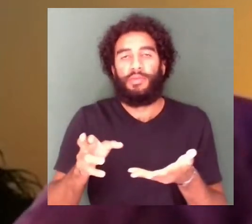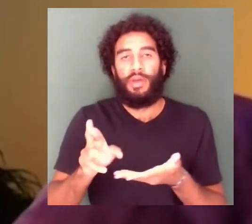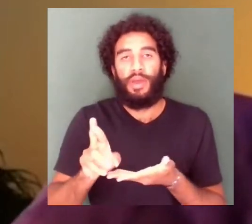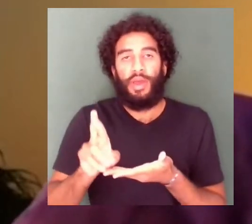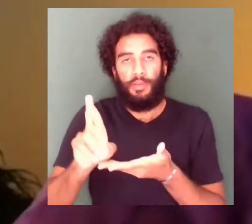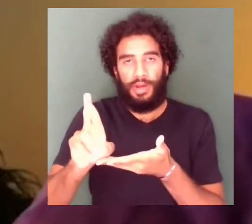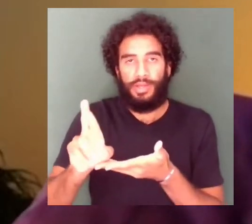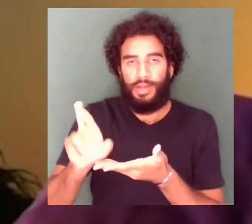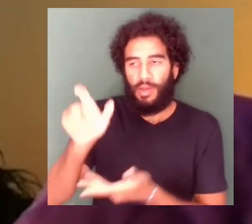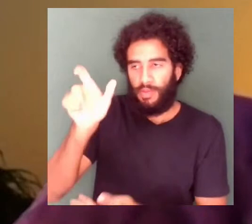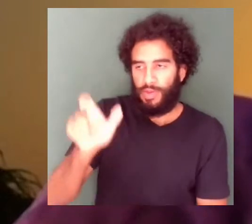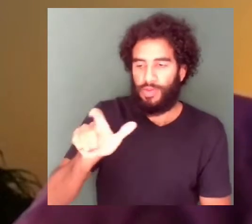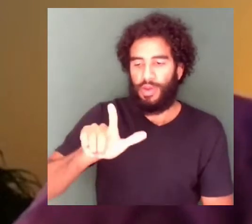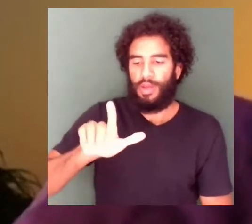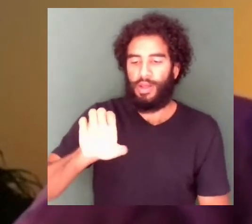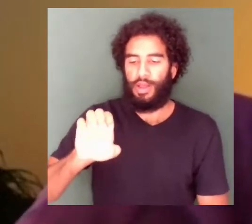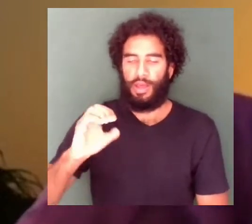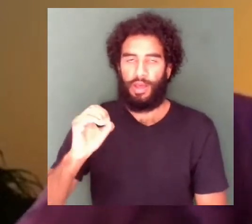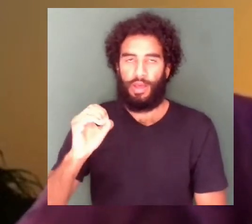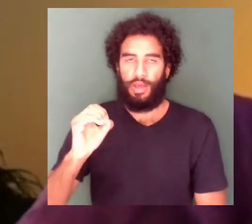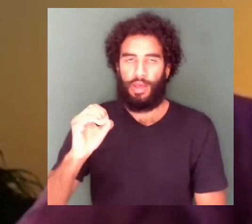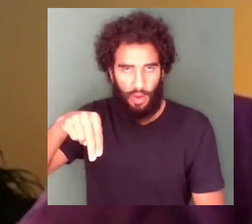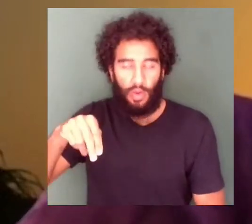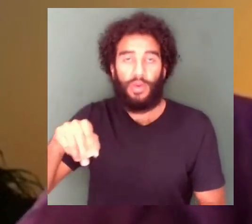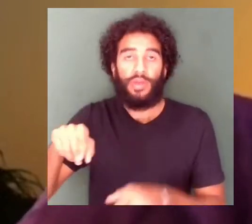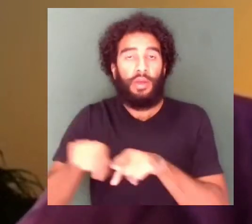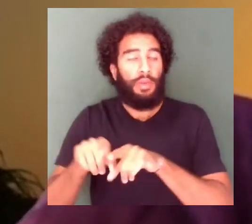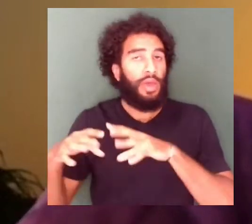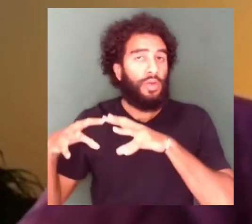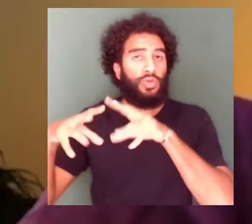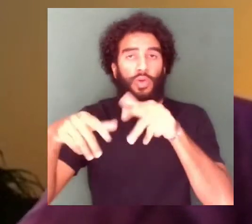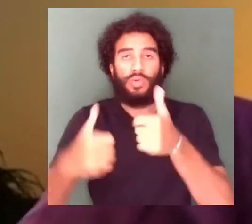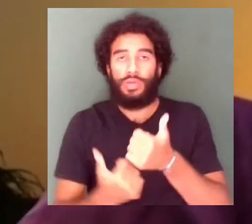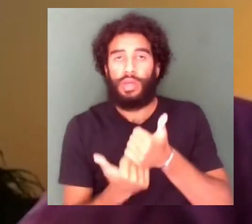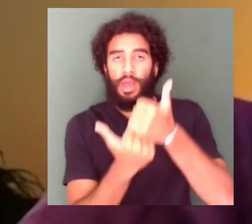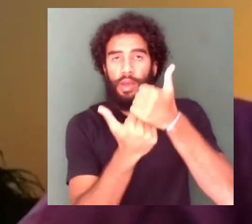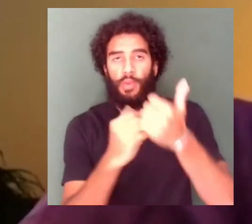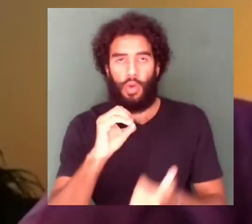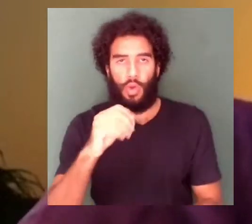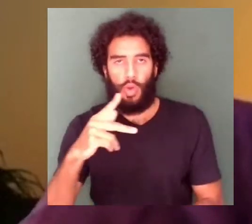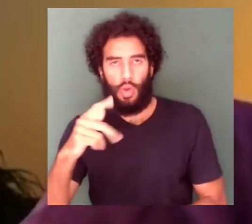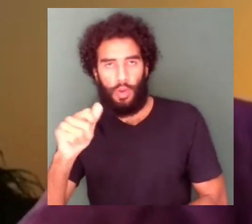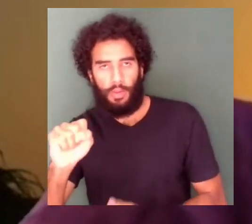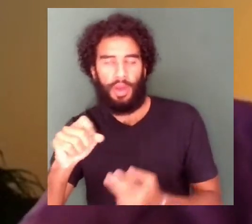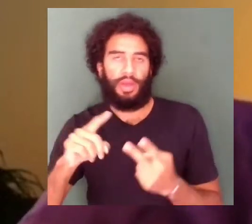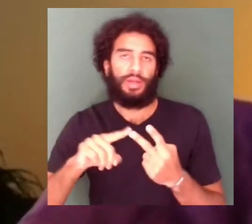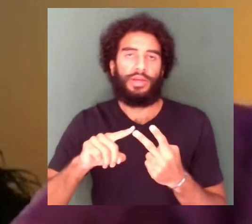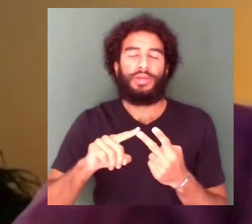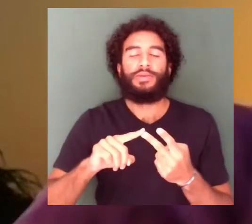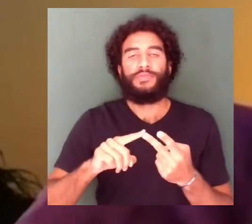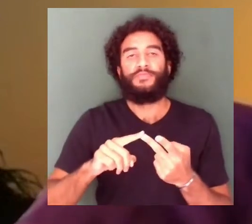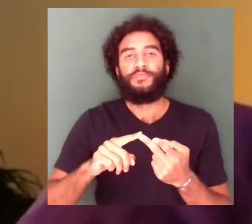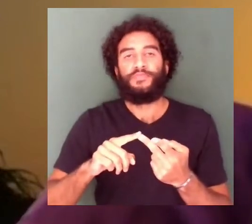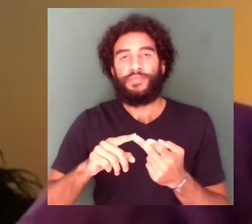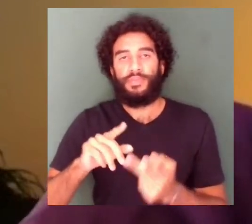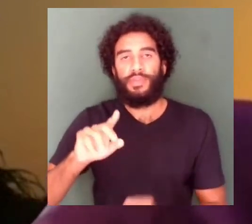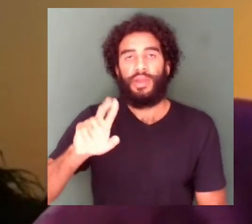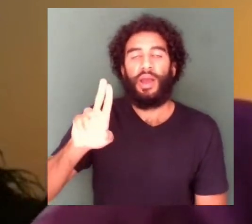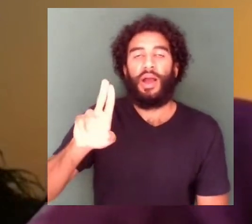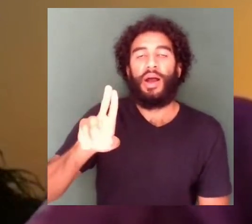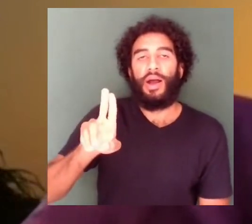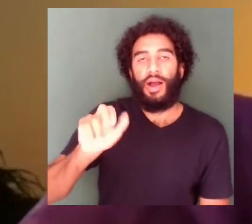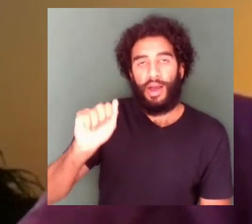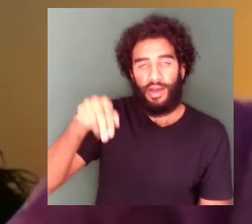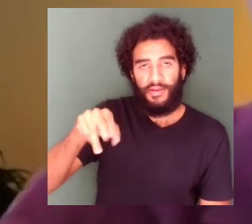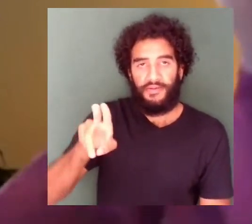Léo e todos os parceiros, né, da OPAS, Anvisa, IDEC, IBFA e do Ministério da